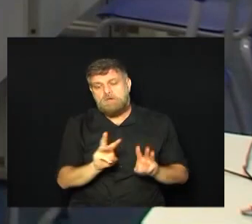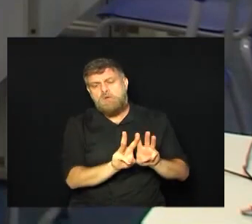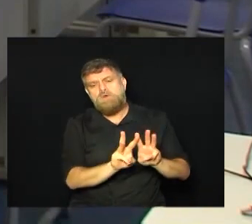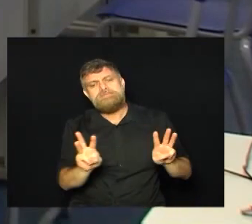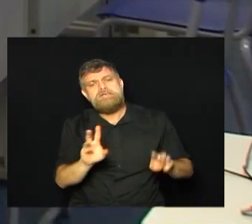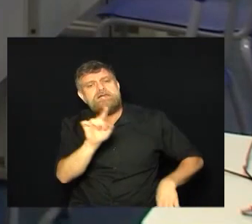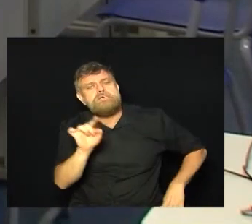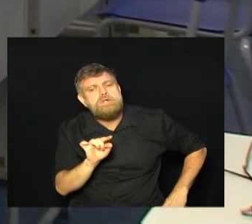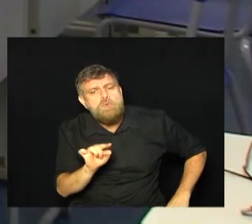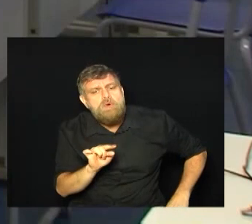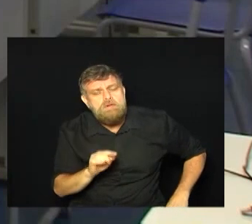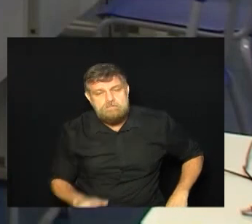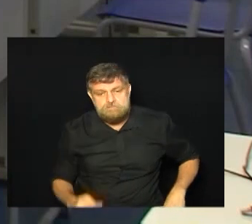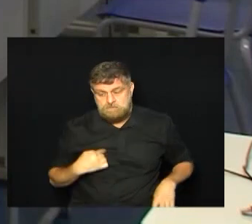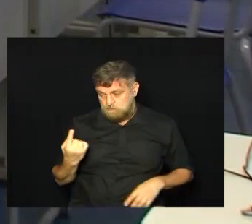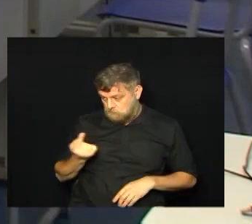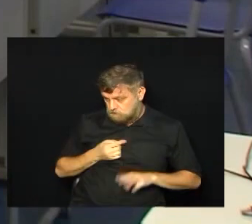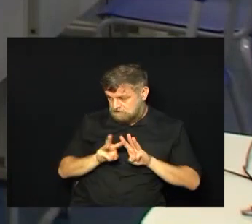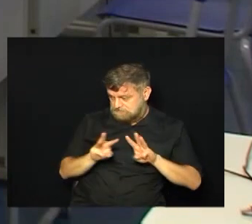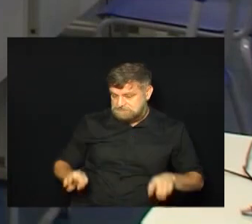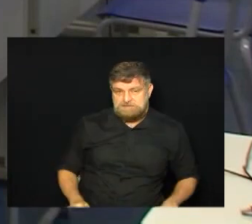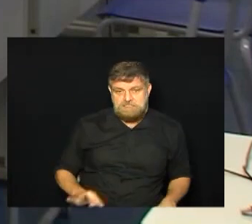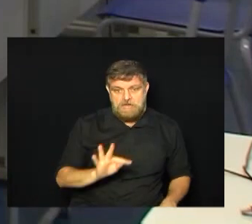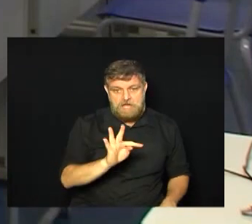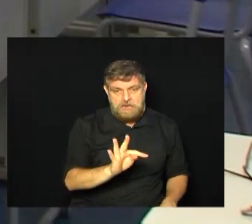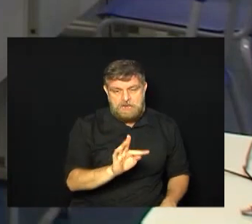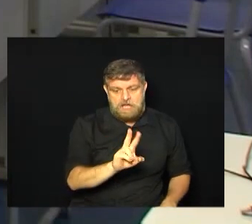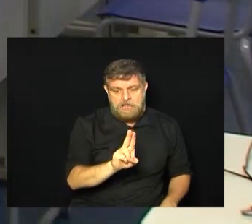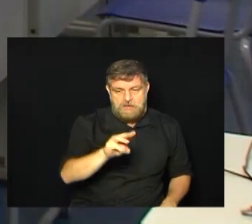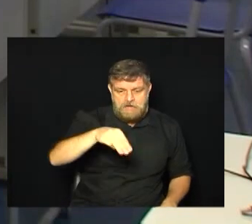favor, para o pessoal consultar? O nosso site é